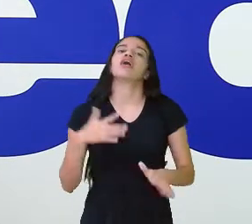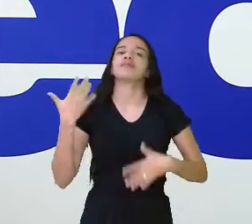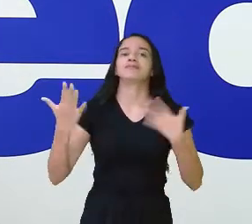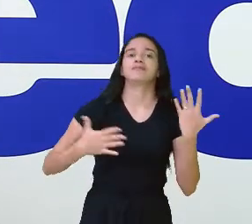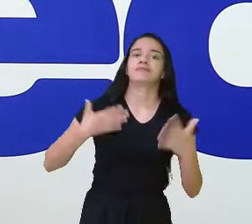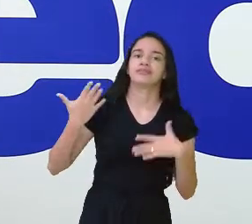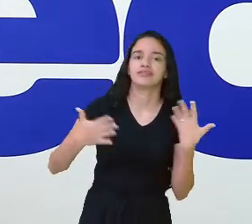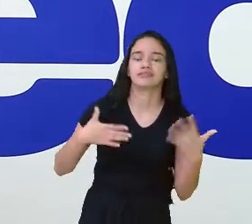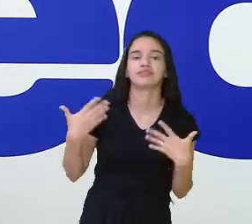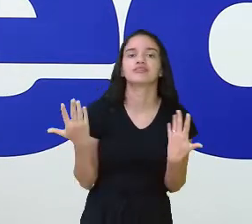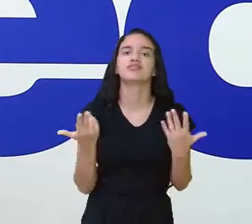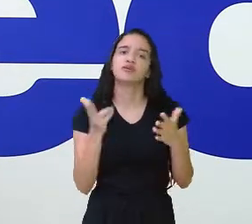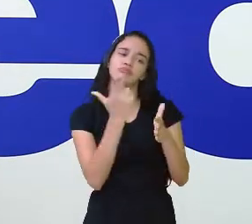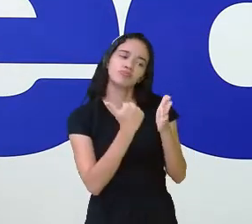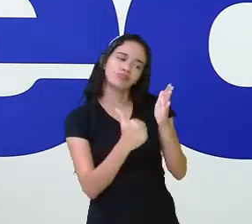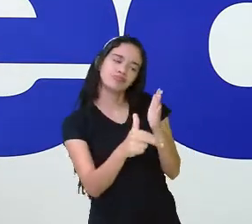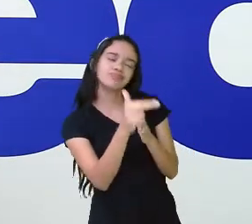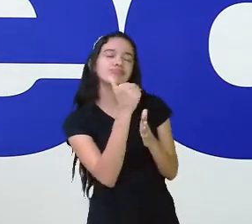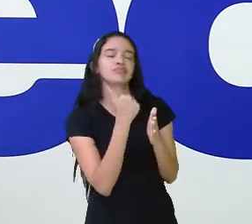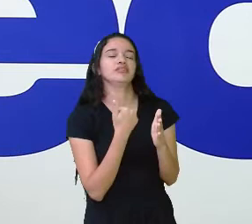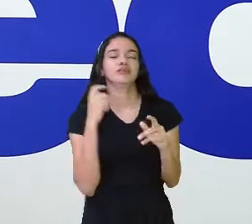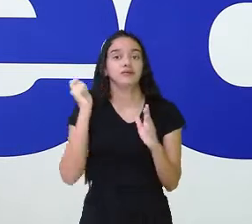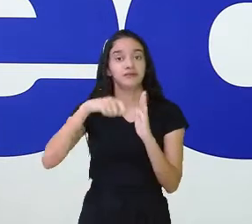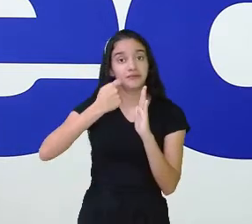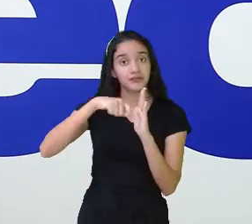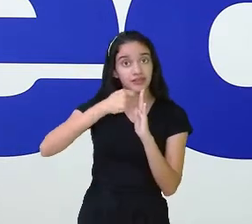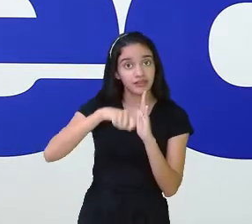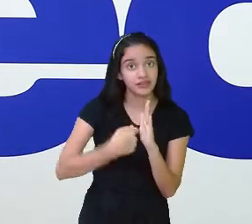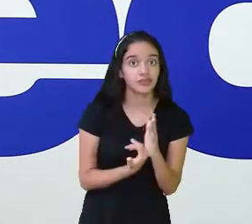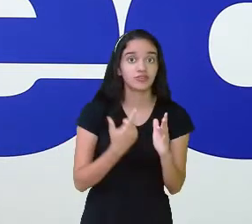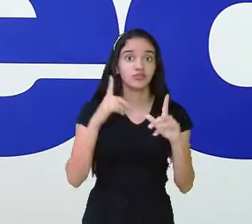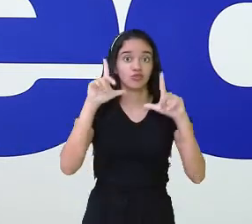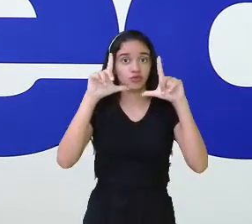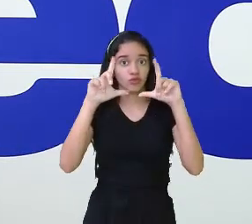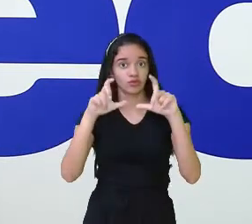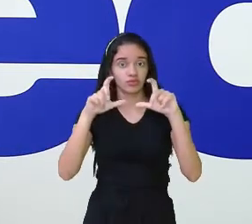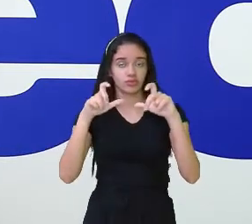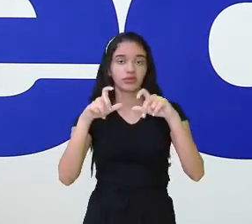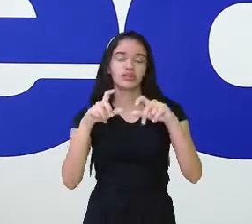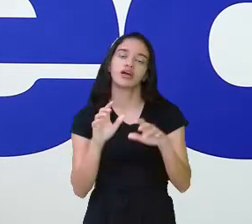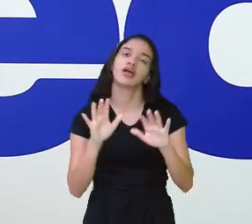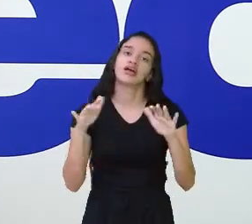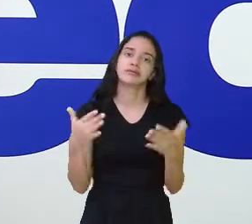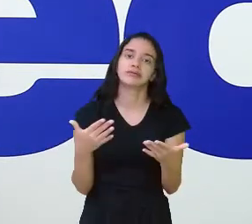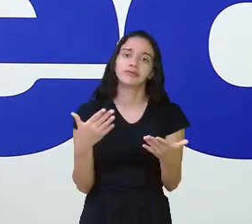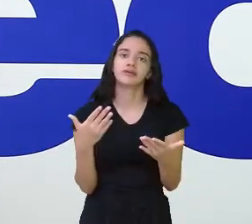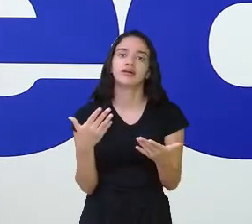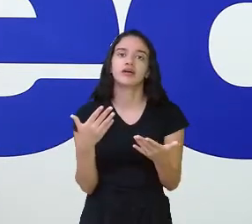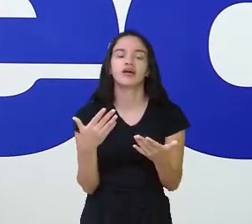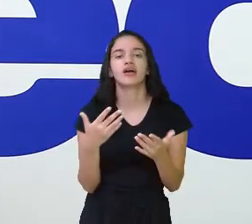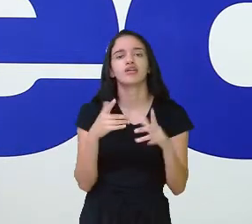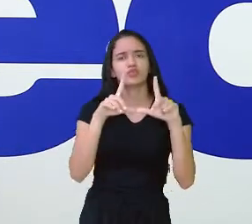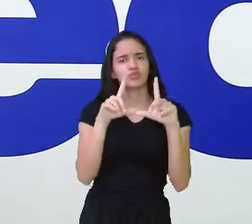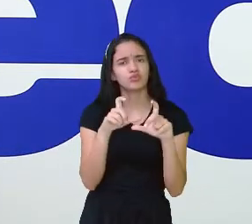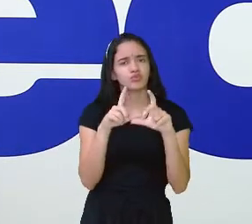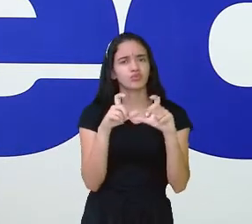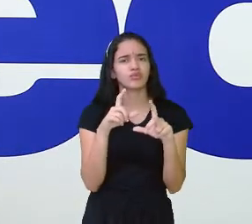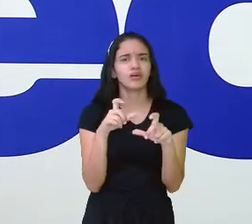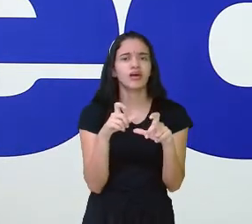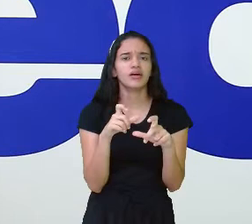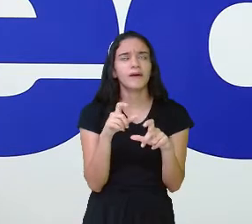animação, não é? Desenho, vídeo, fotografia. Então, as tuas